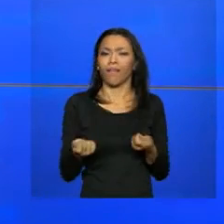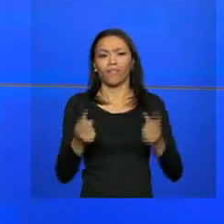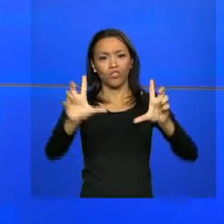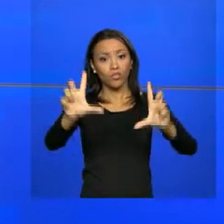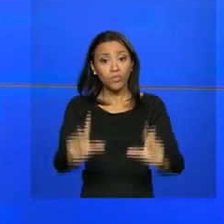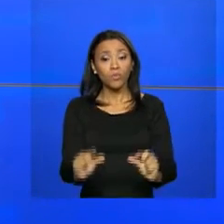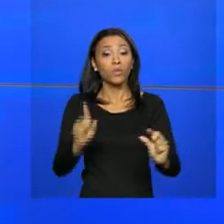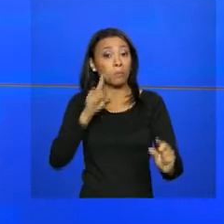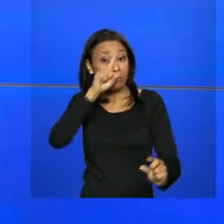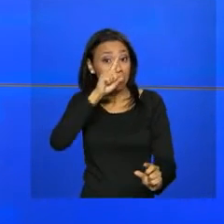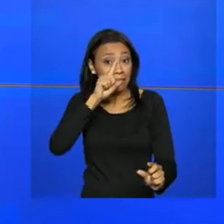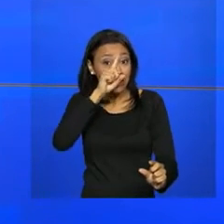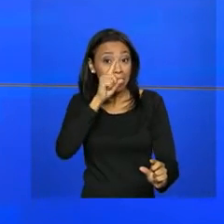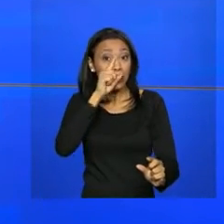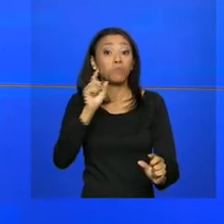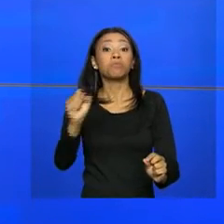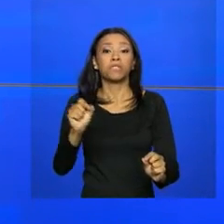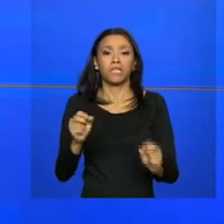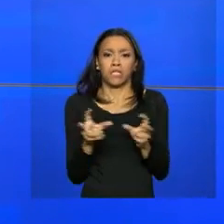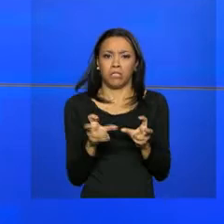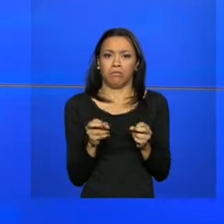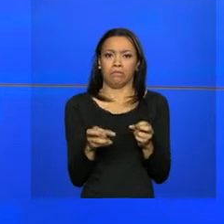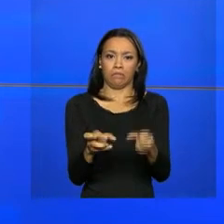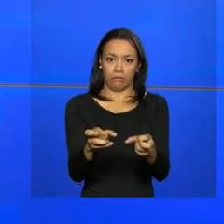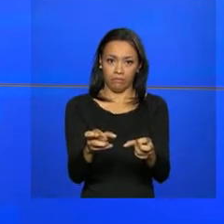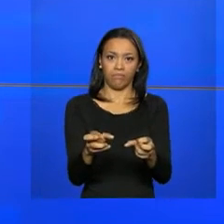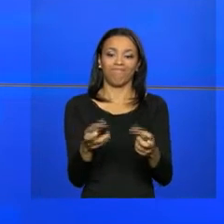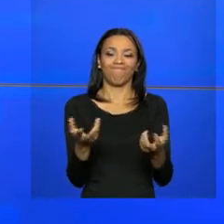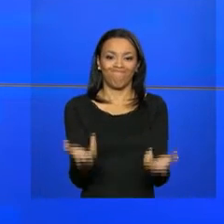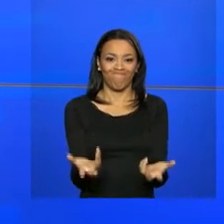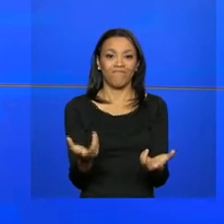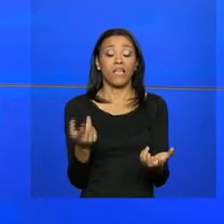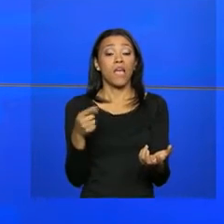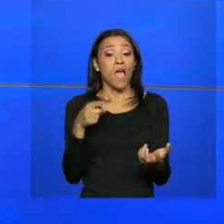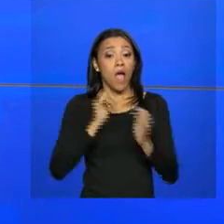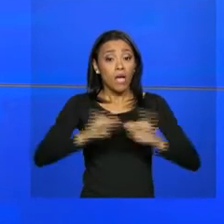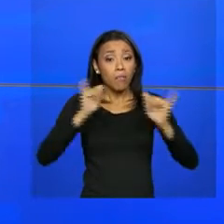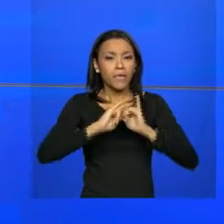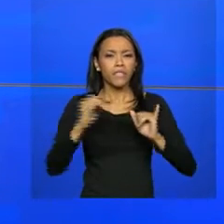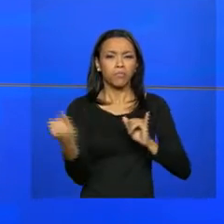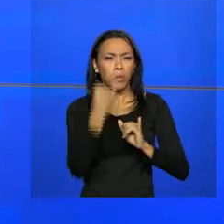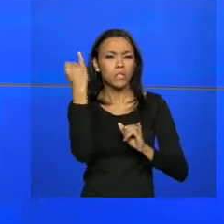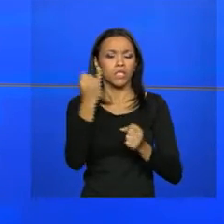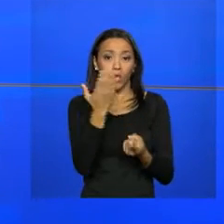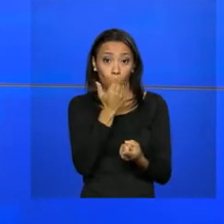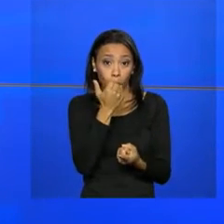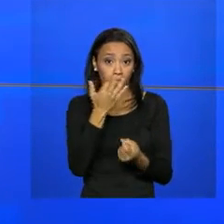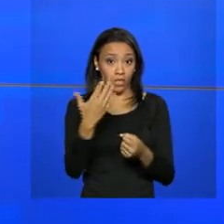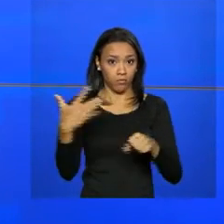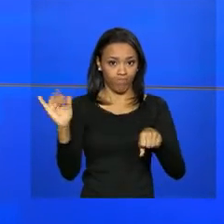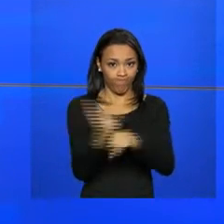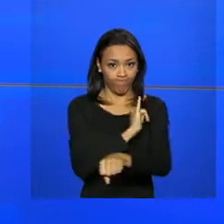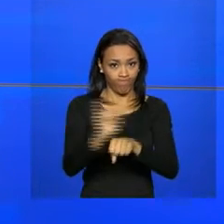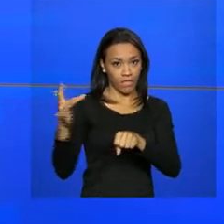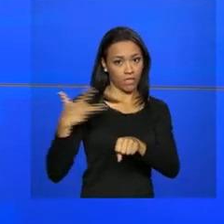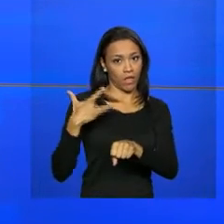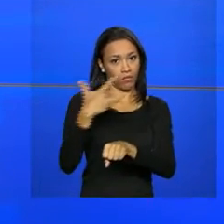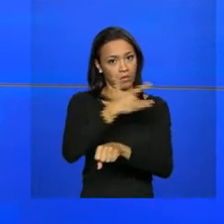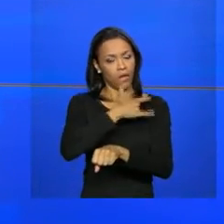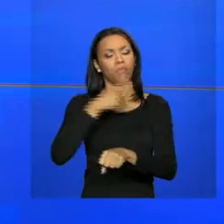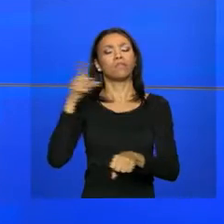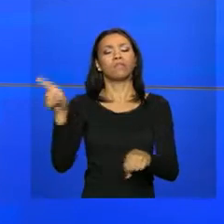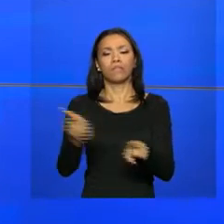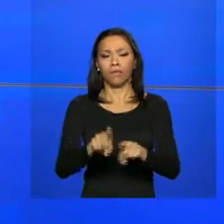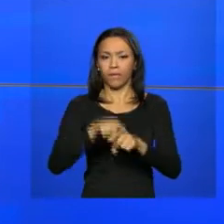risco de desenvolver o câncer a campanha chama a atenção para a importância de uma alimentação saudável e para a prática de atividade física